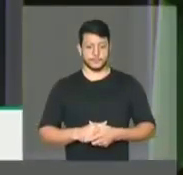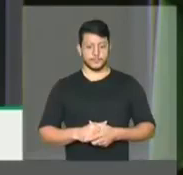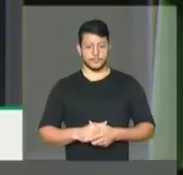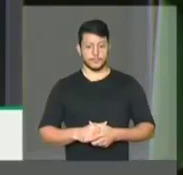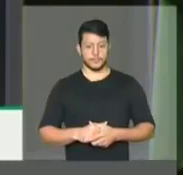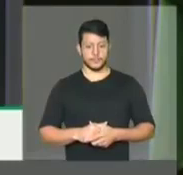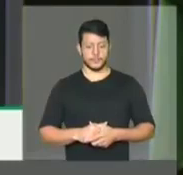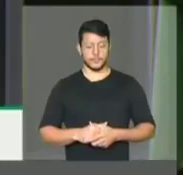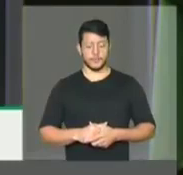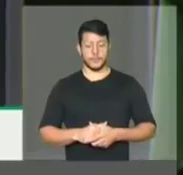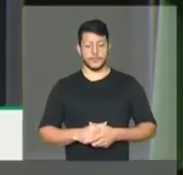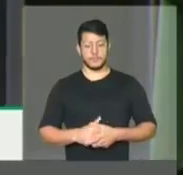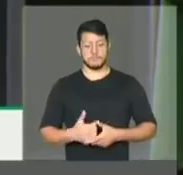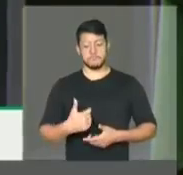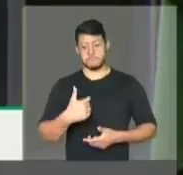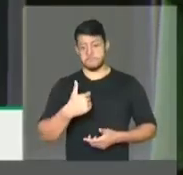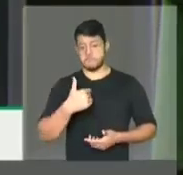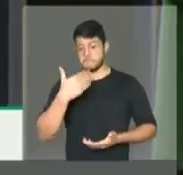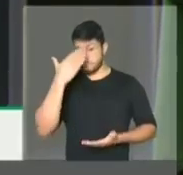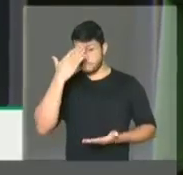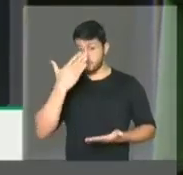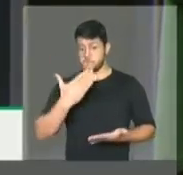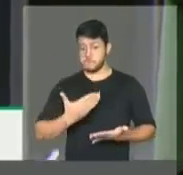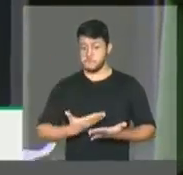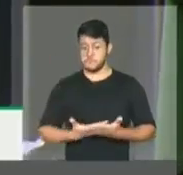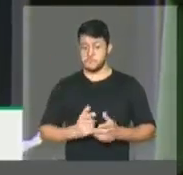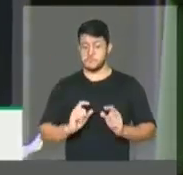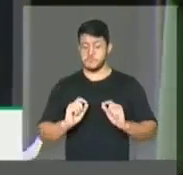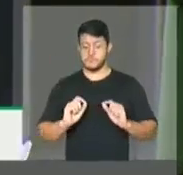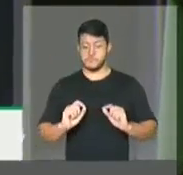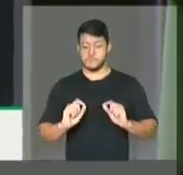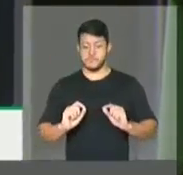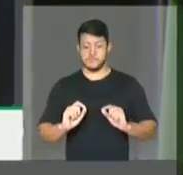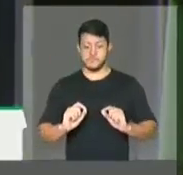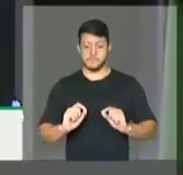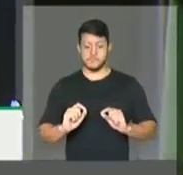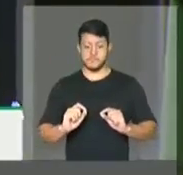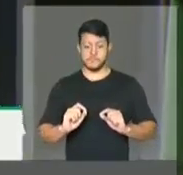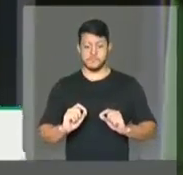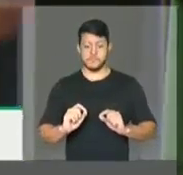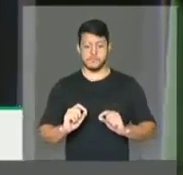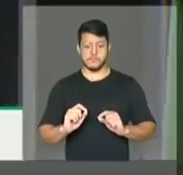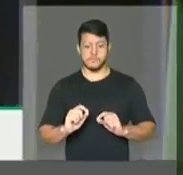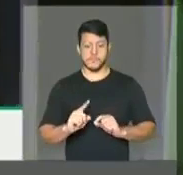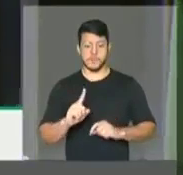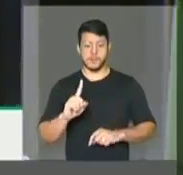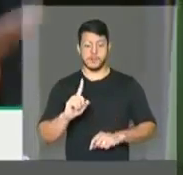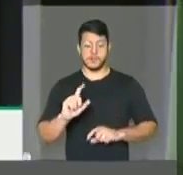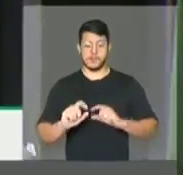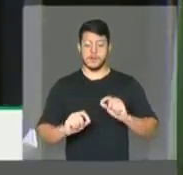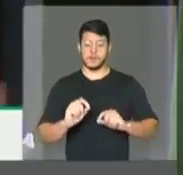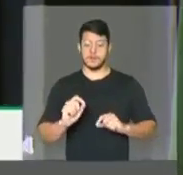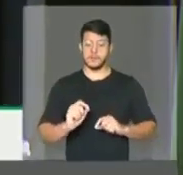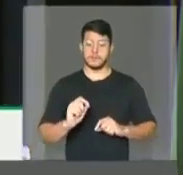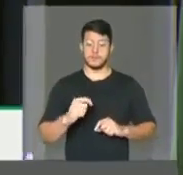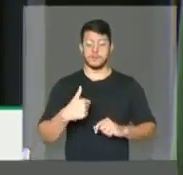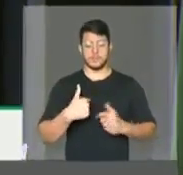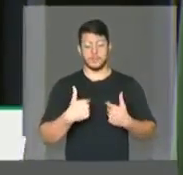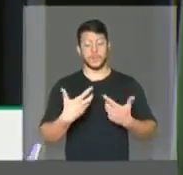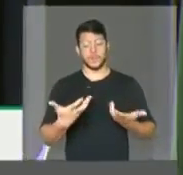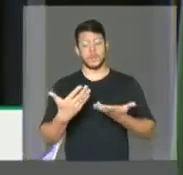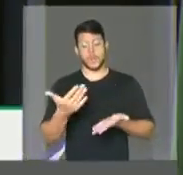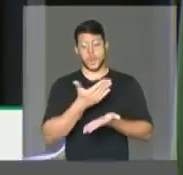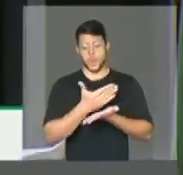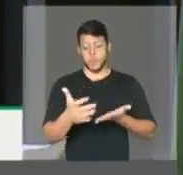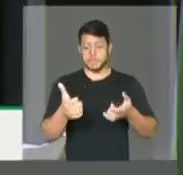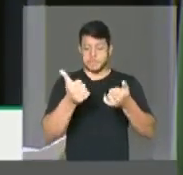presidente, eu julgo oportuna uma constatação que vai balizar todo o meu